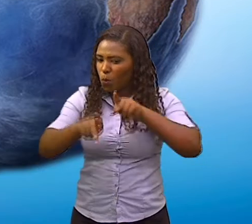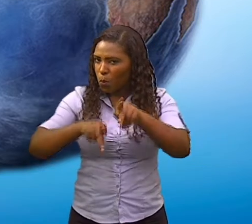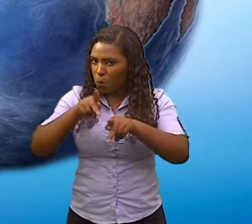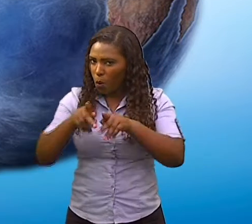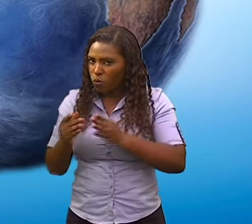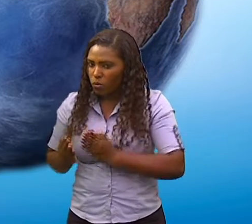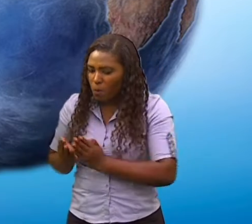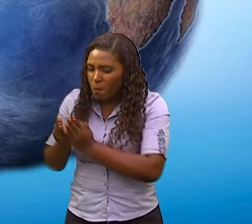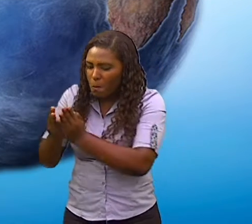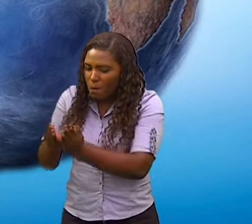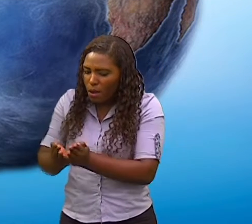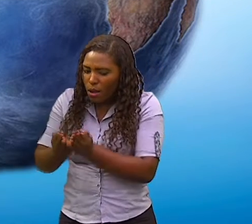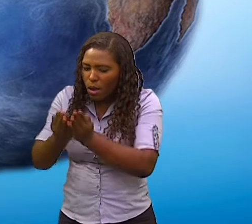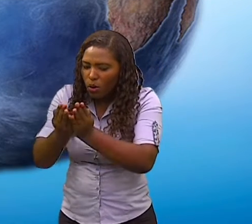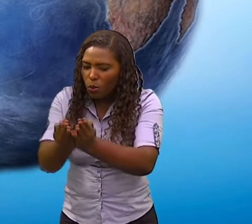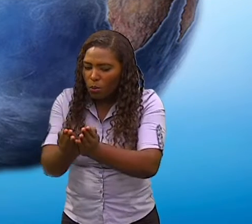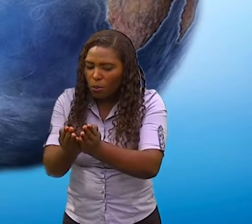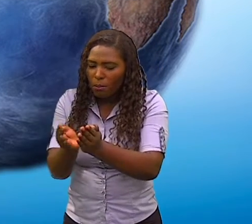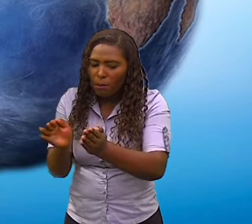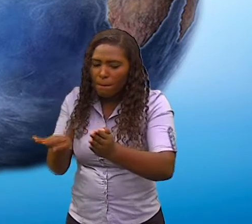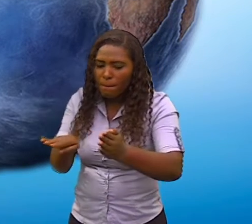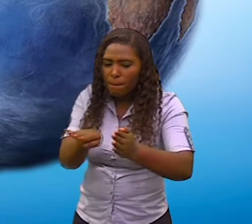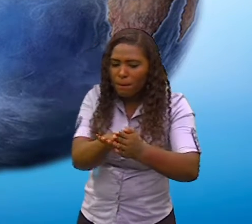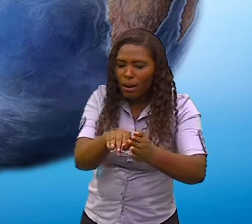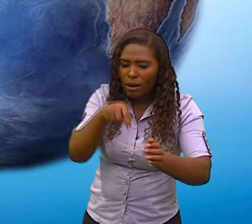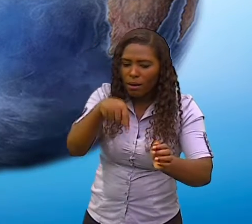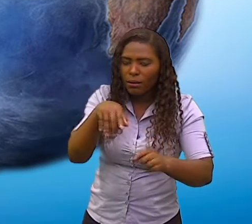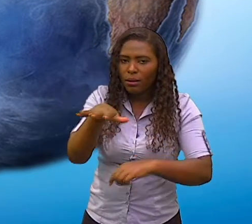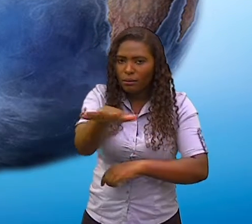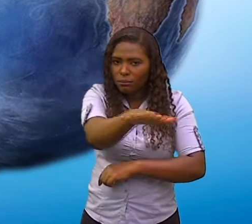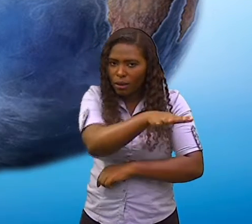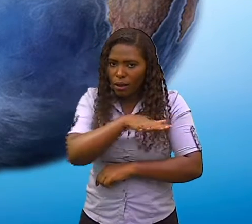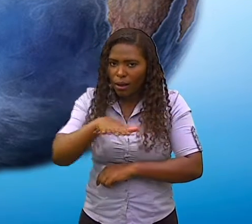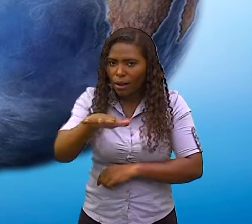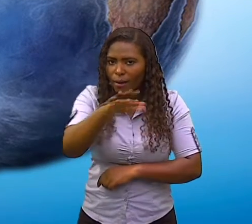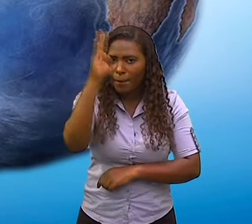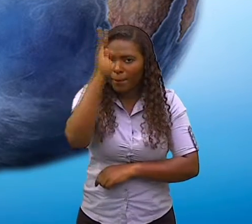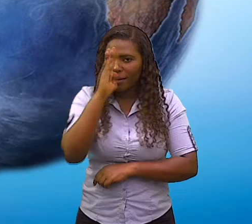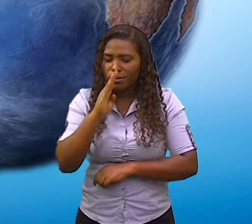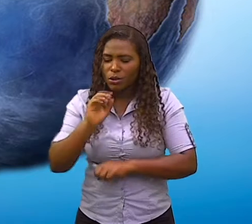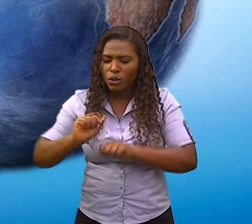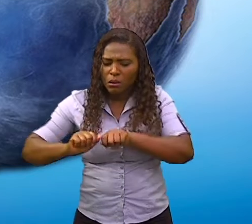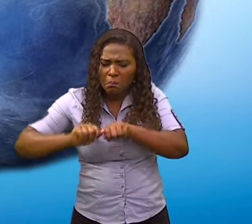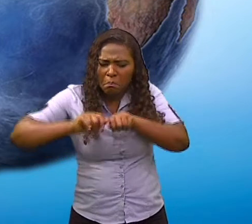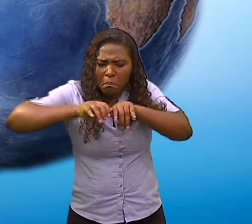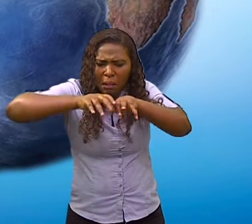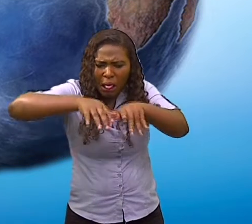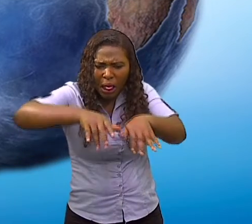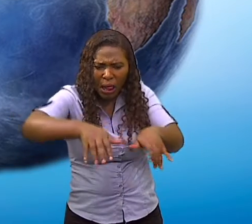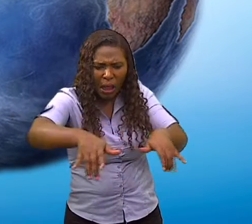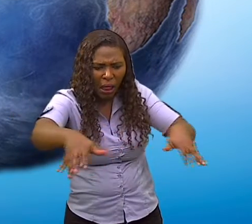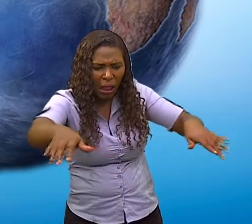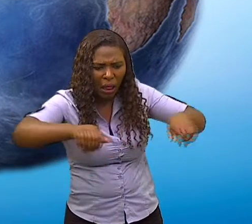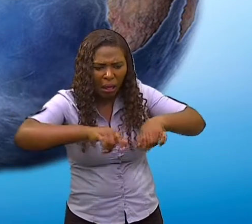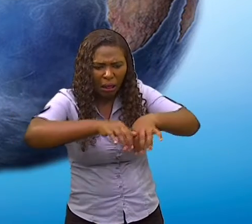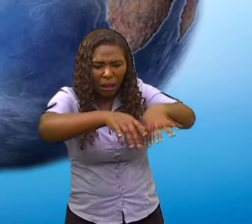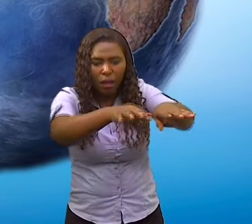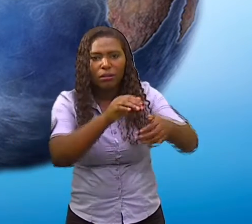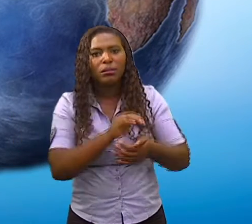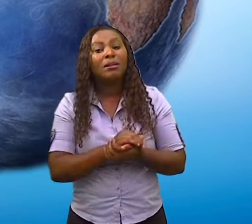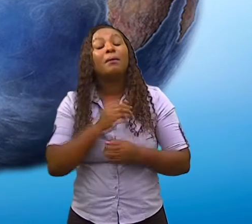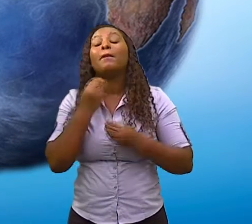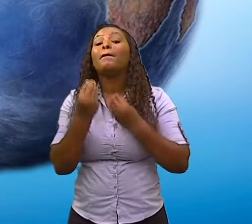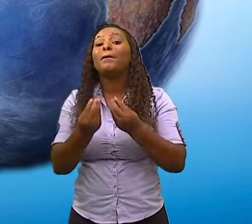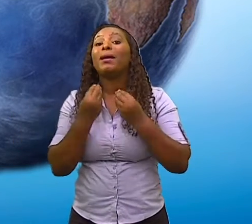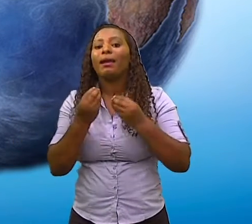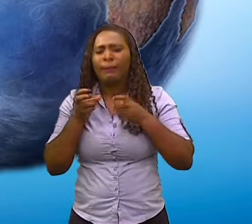Como a gente sabe, como nós temos ideia de como era a natureza no Brasil nos anos de 1500?